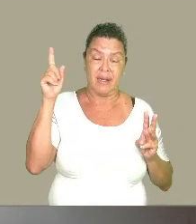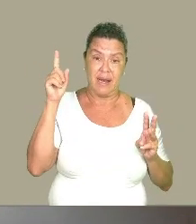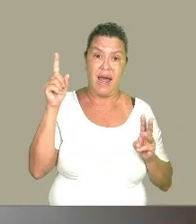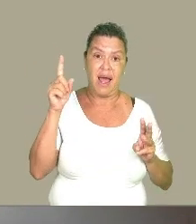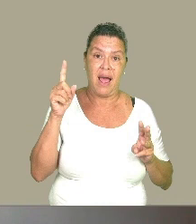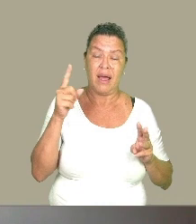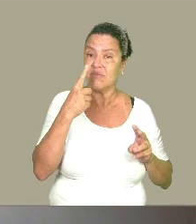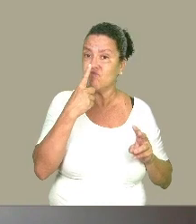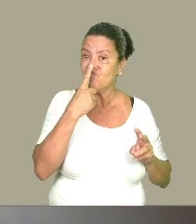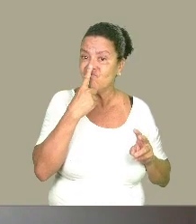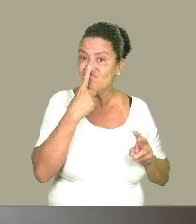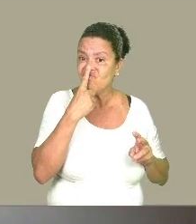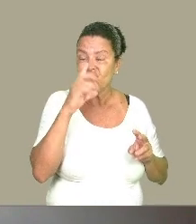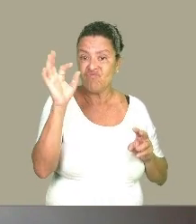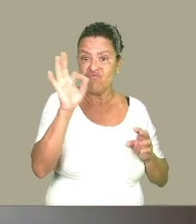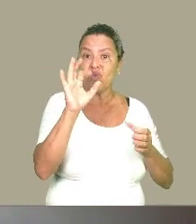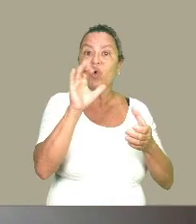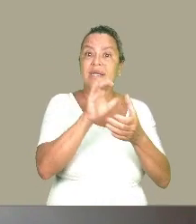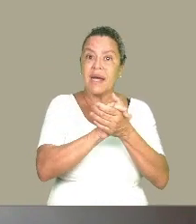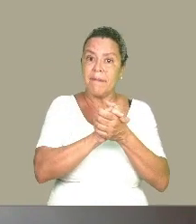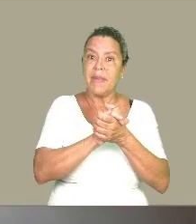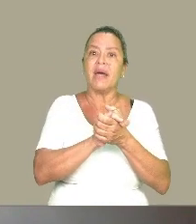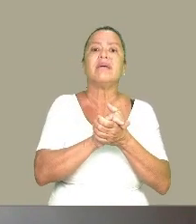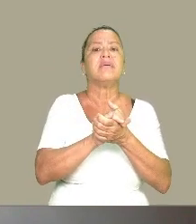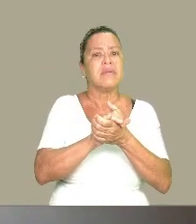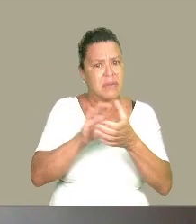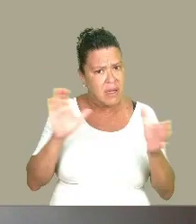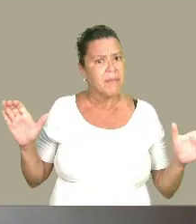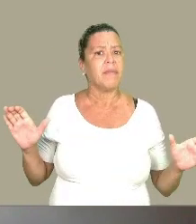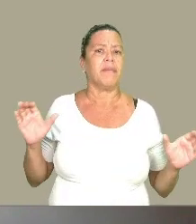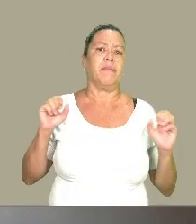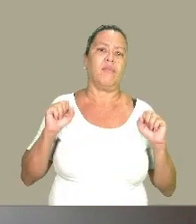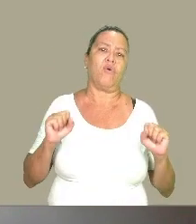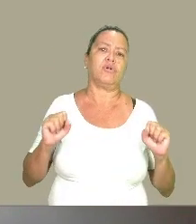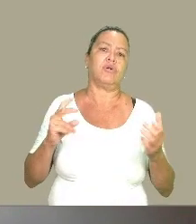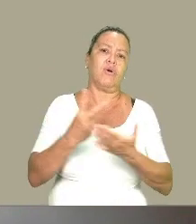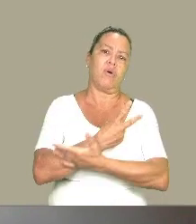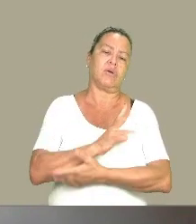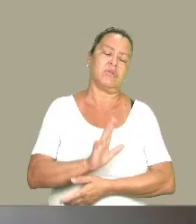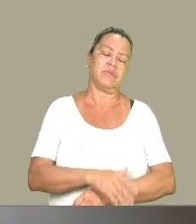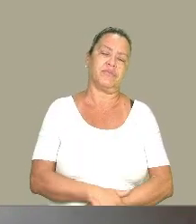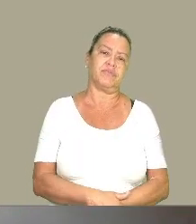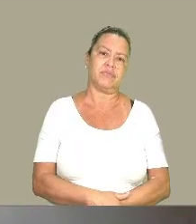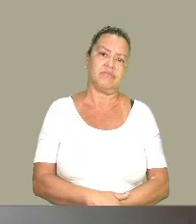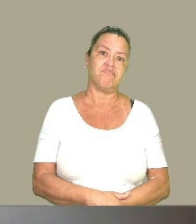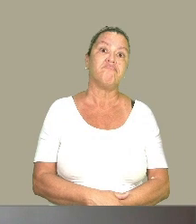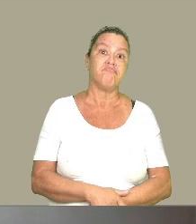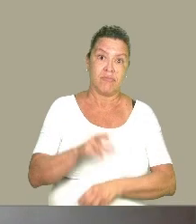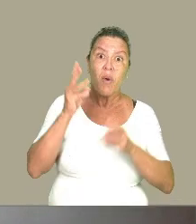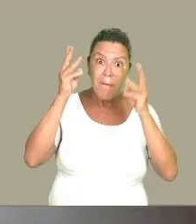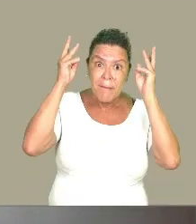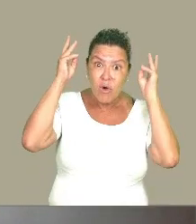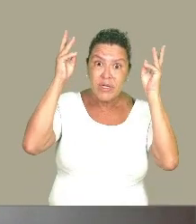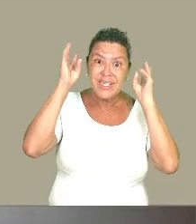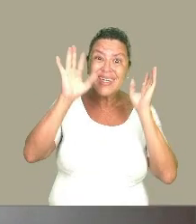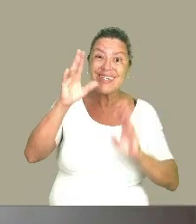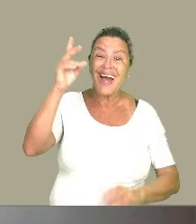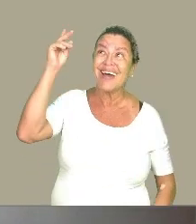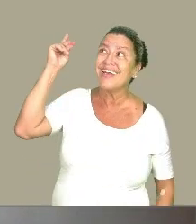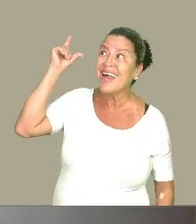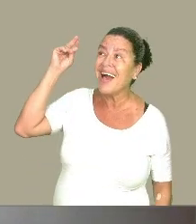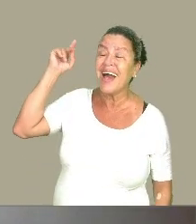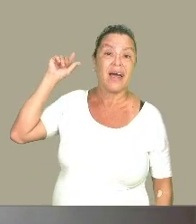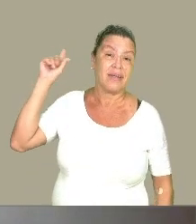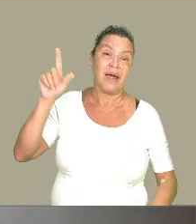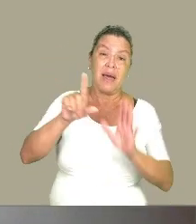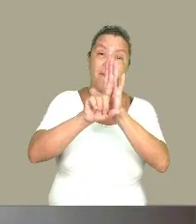a única determinante do casamento, a separação podia tornar-se necessária. Já naquele tempo, pelas